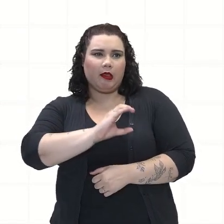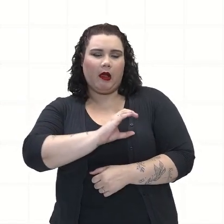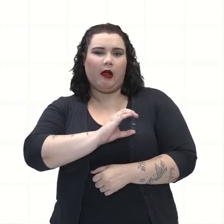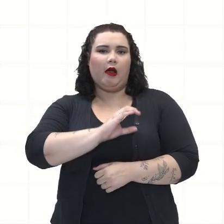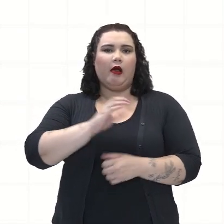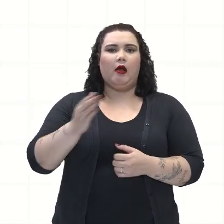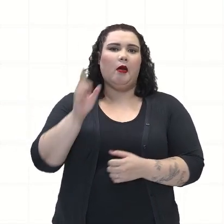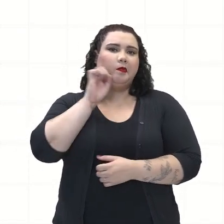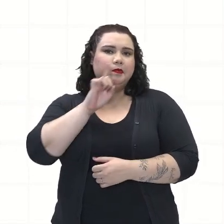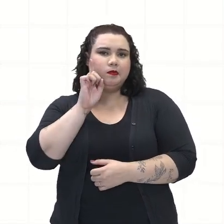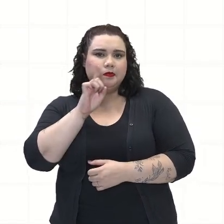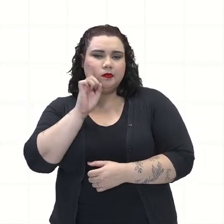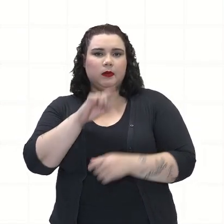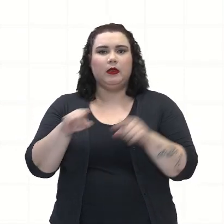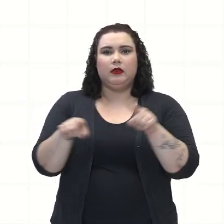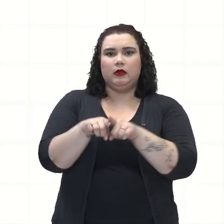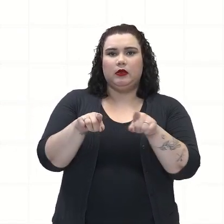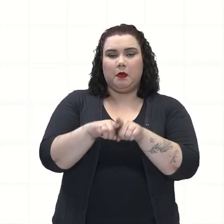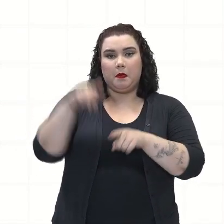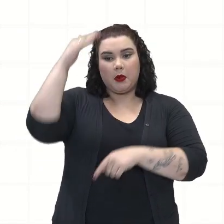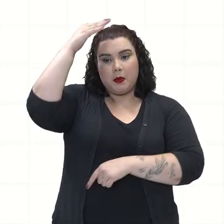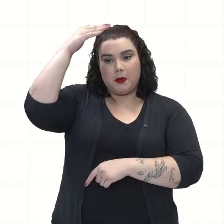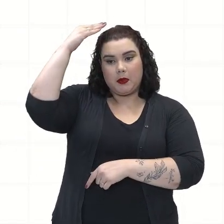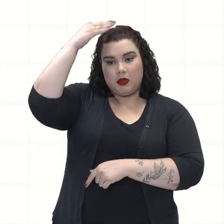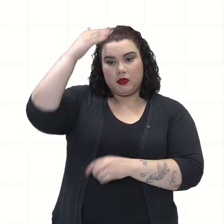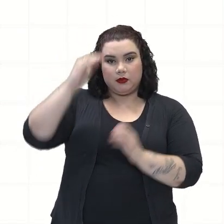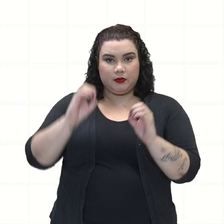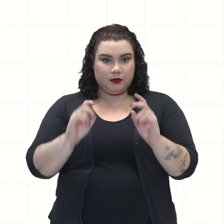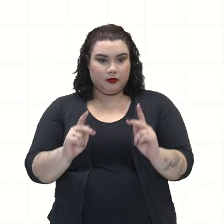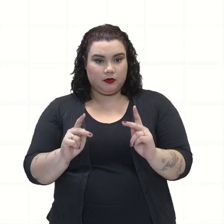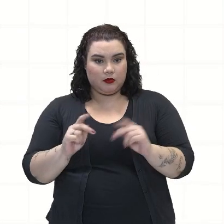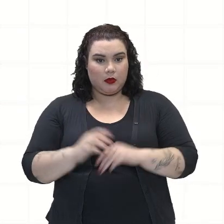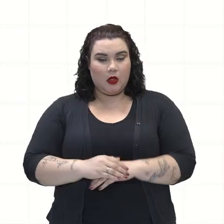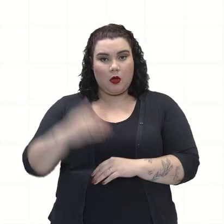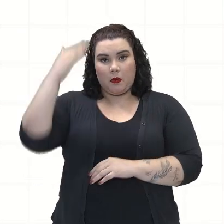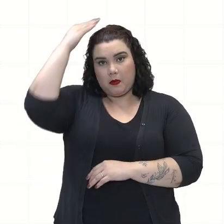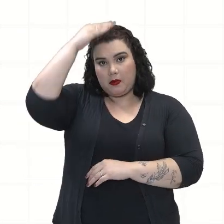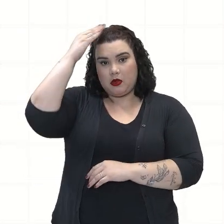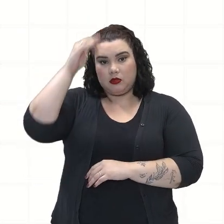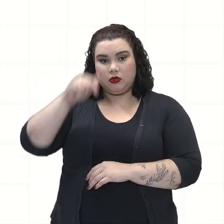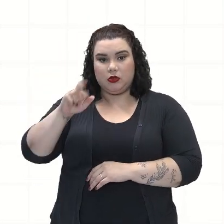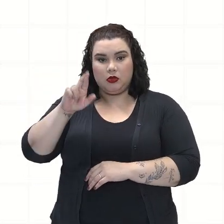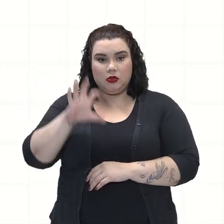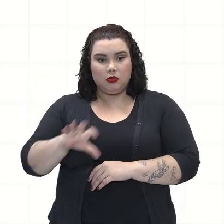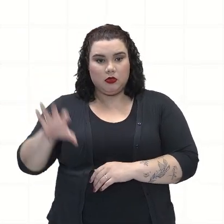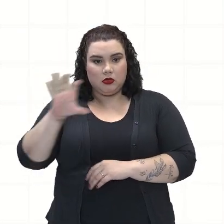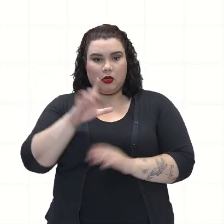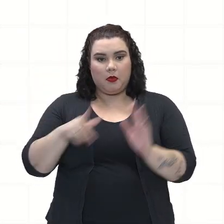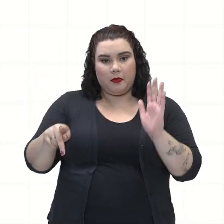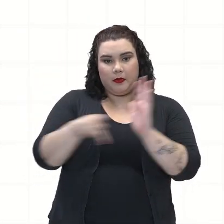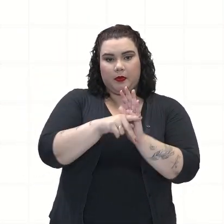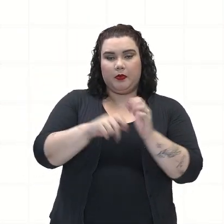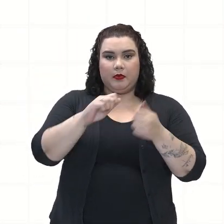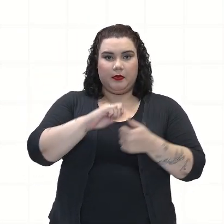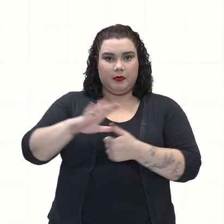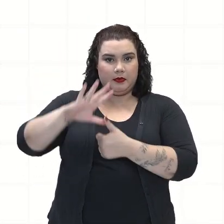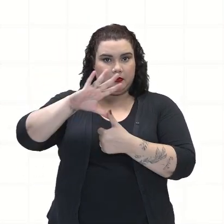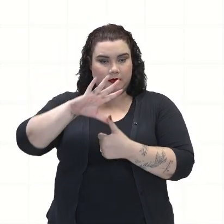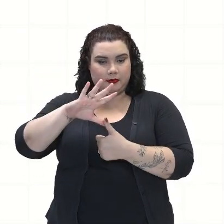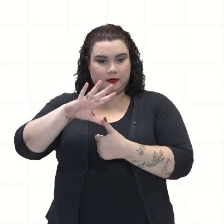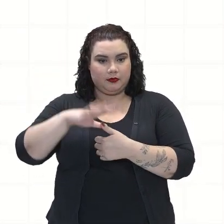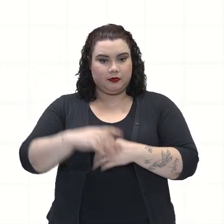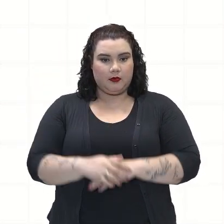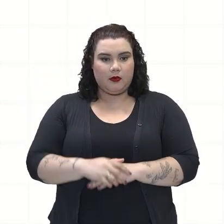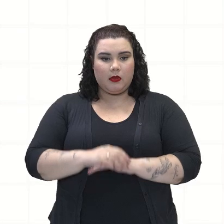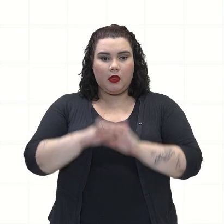formada pelos Estados Unidos e também pelo México, tá? O México, nessa regionalização aqui, pertence à América do Norte, certo? Essa região